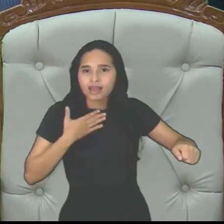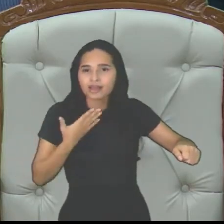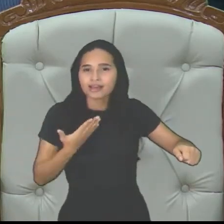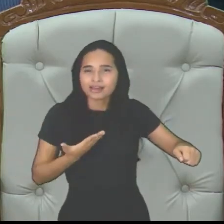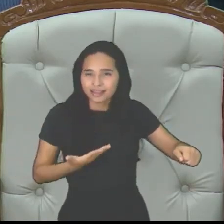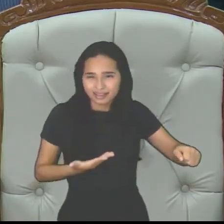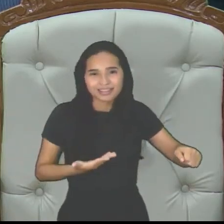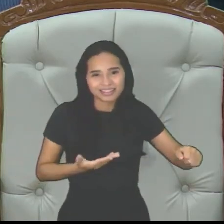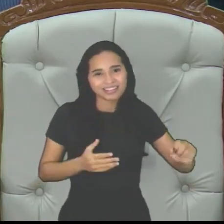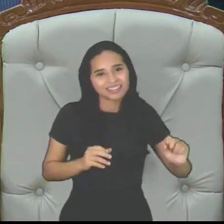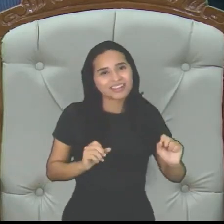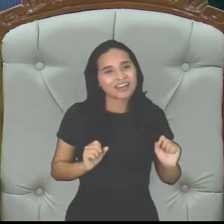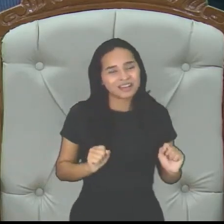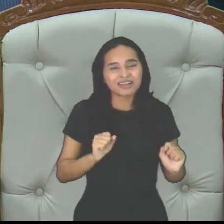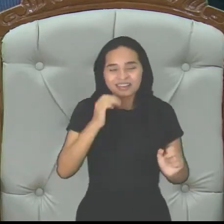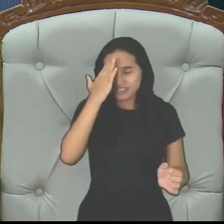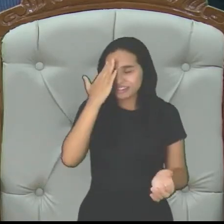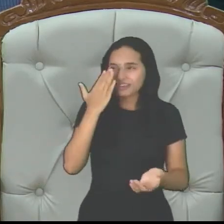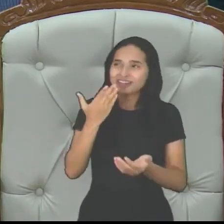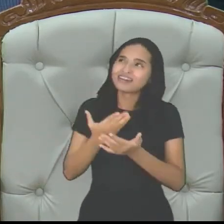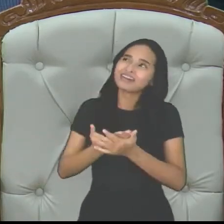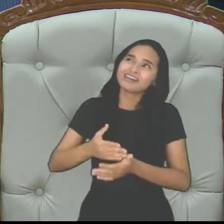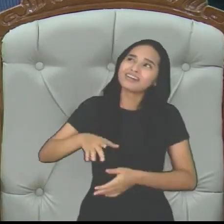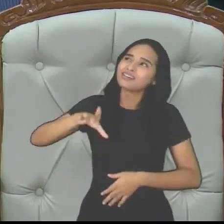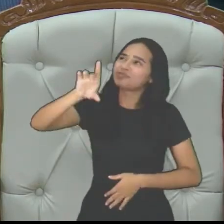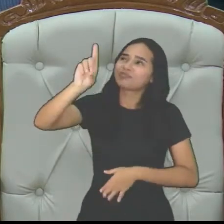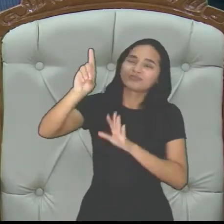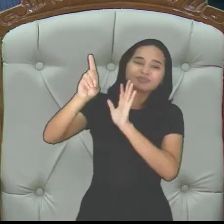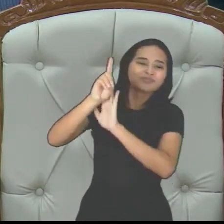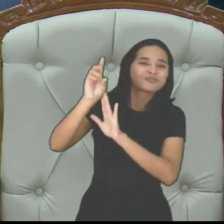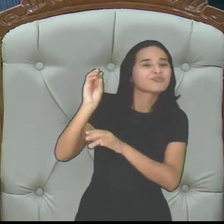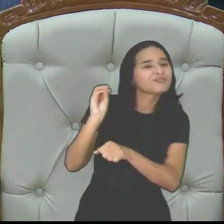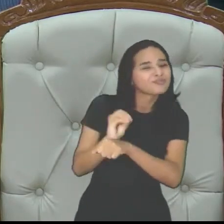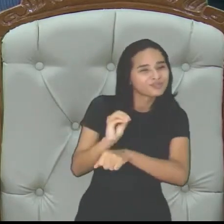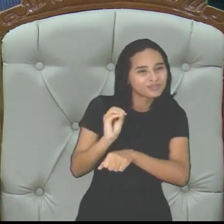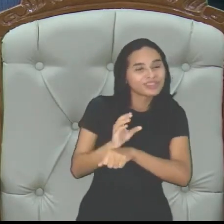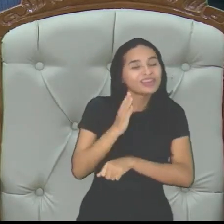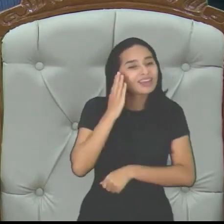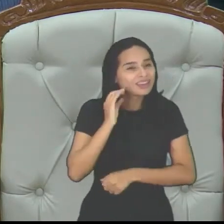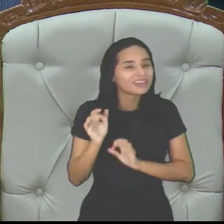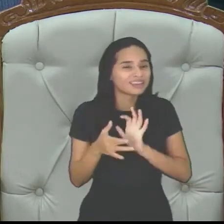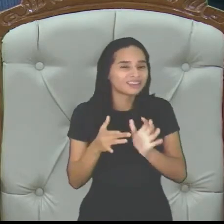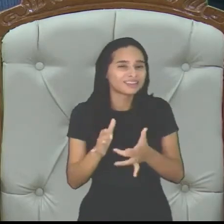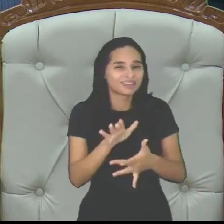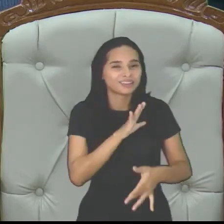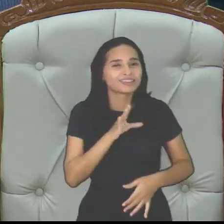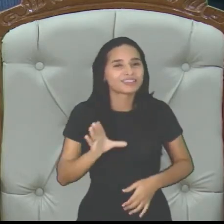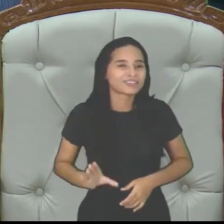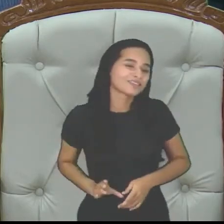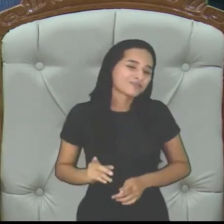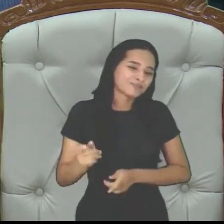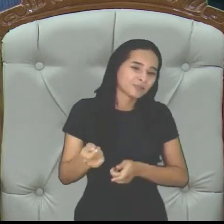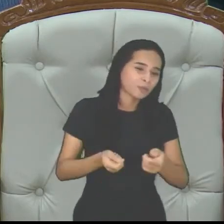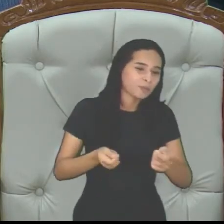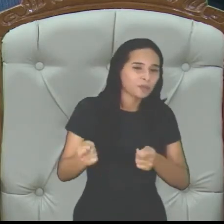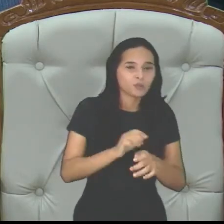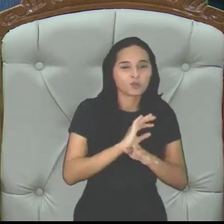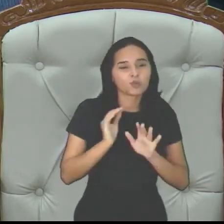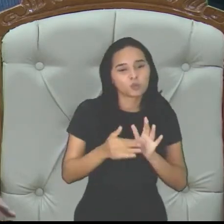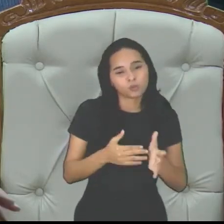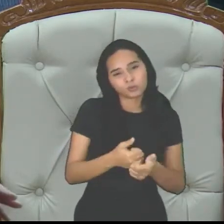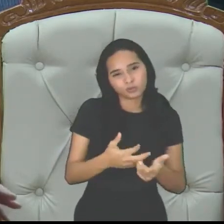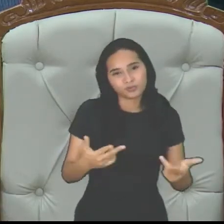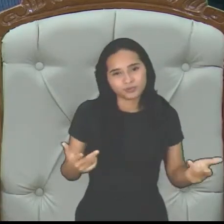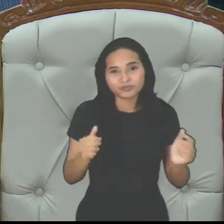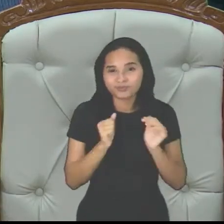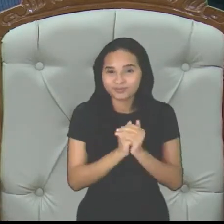eles possam confiar na providência de Deus e saber que Jesus Cristo está no controle de todas as